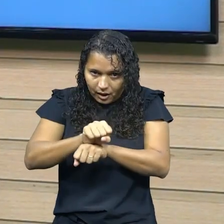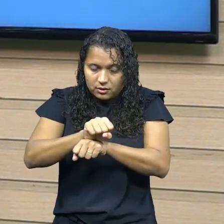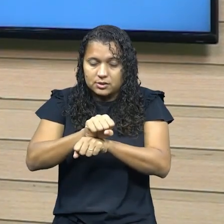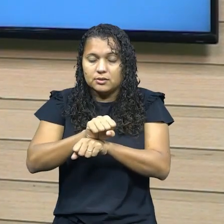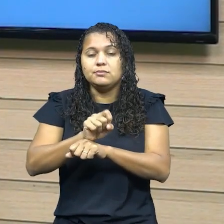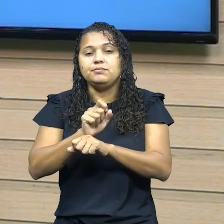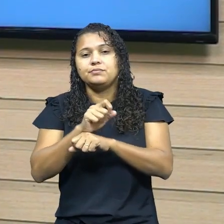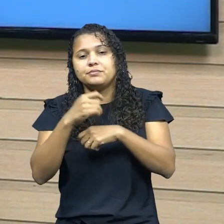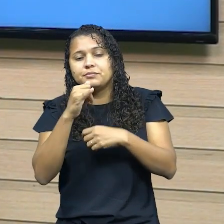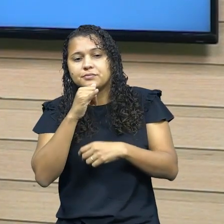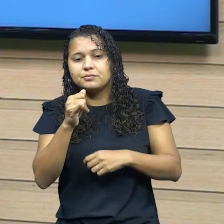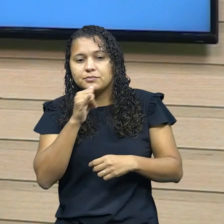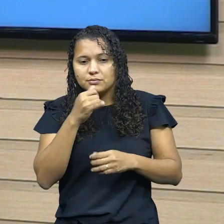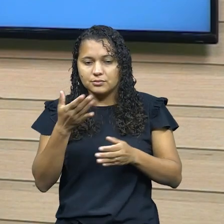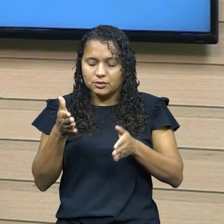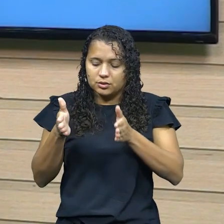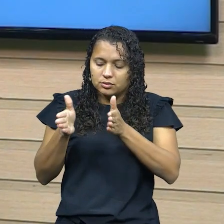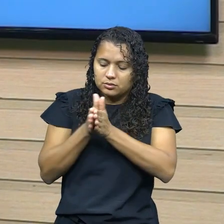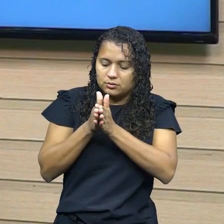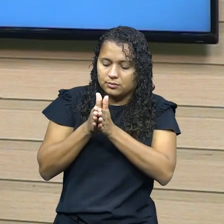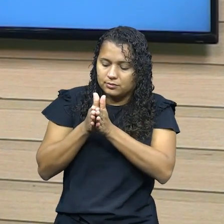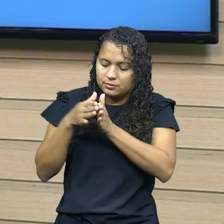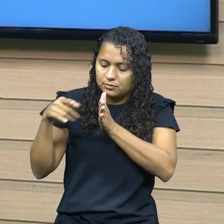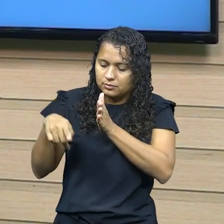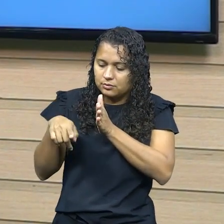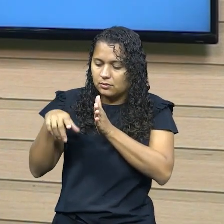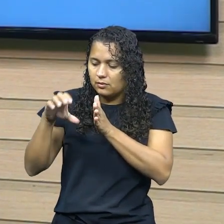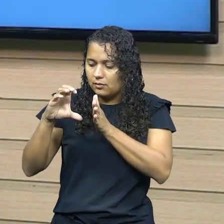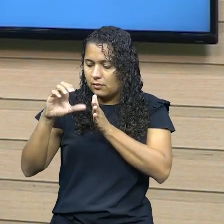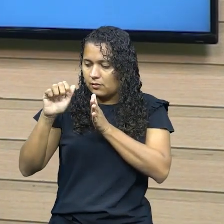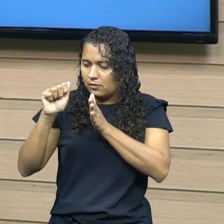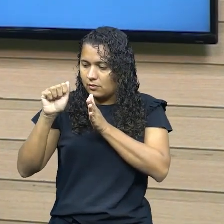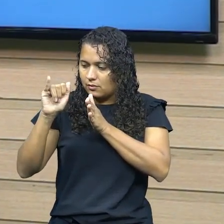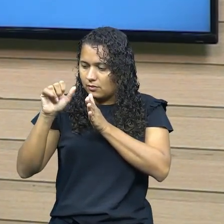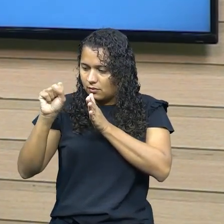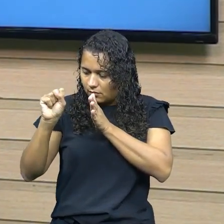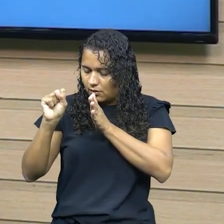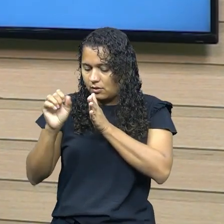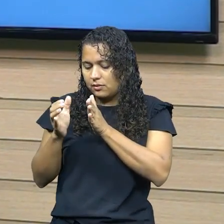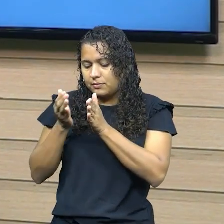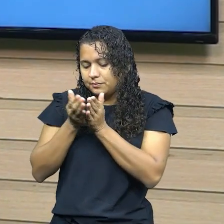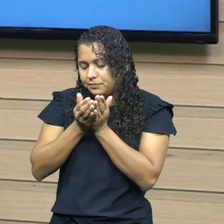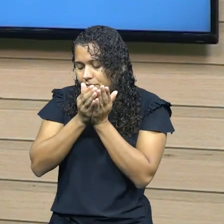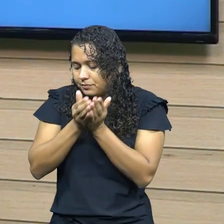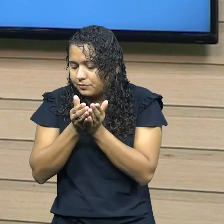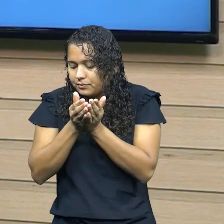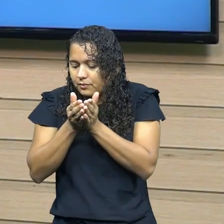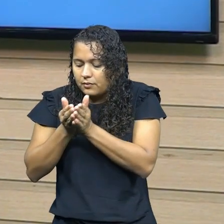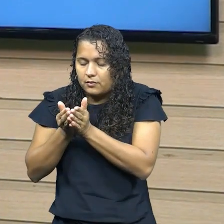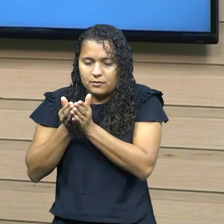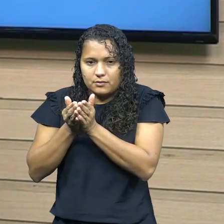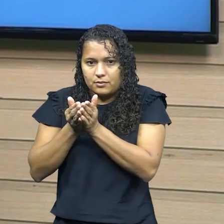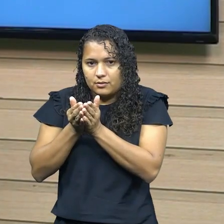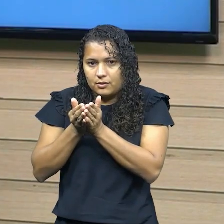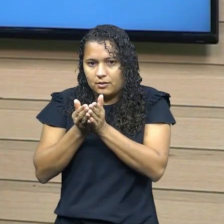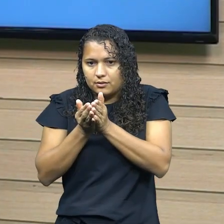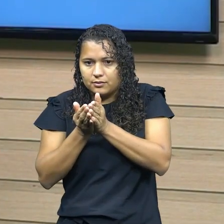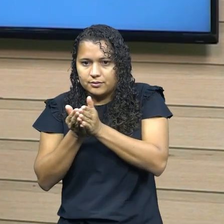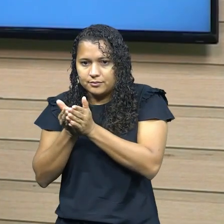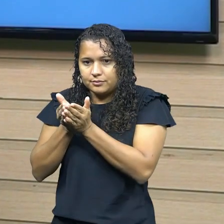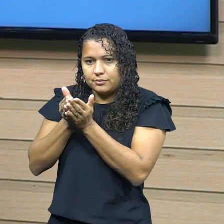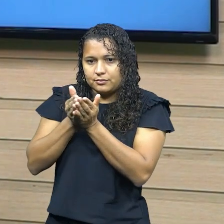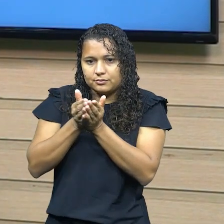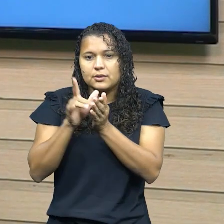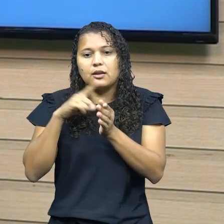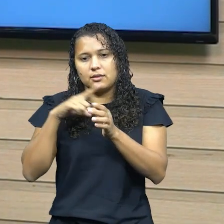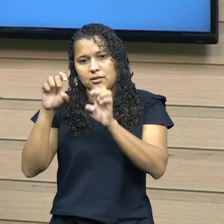navio, quando ele encostar no cais, ele tenha ali